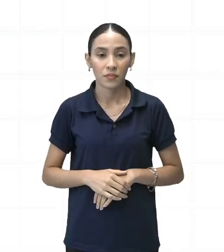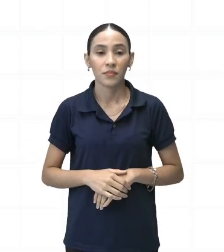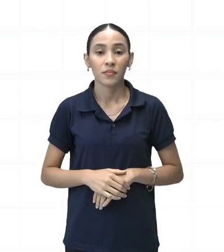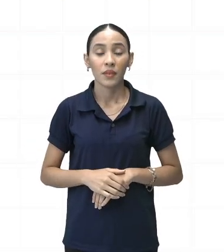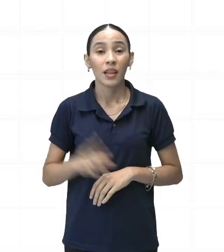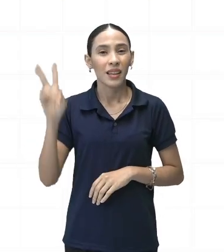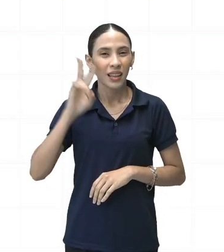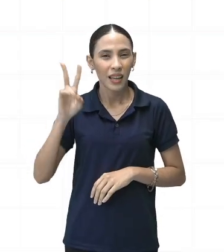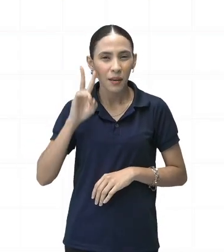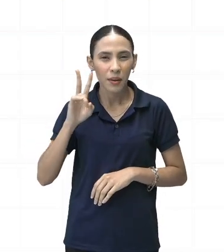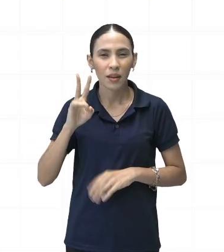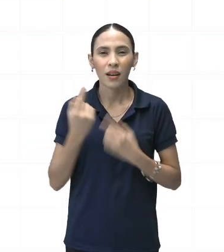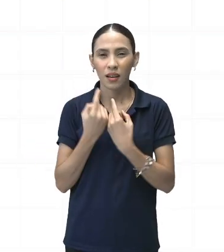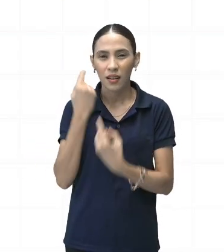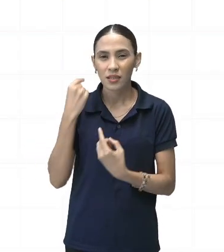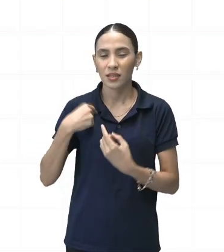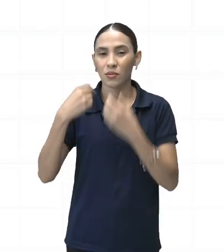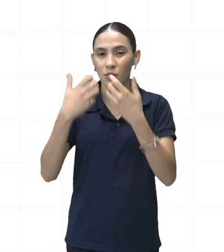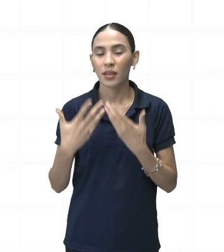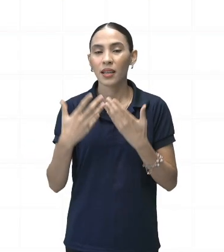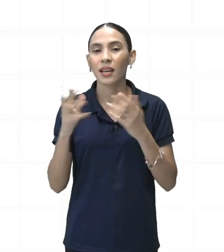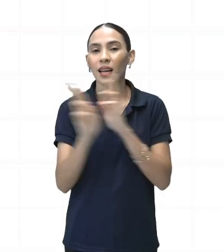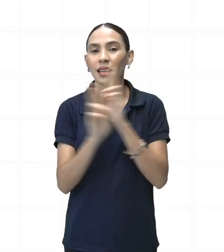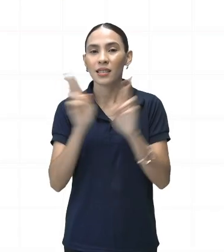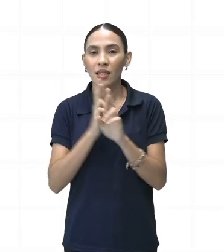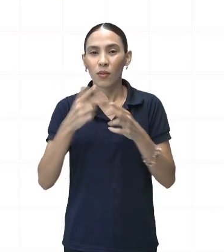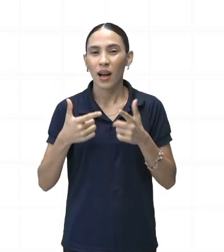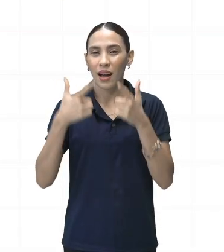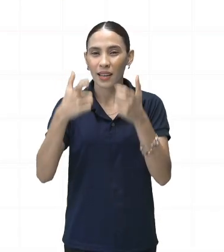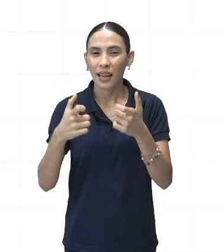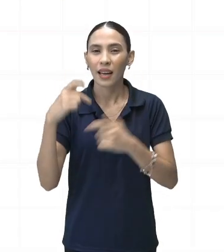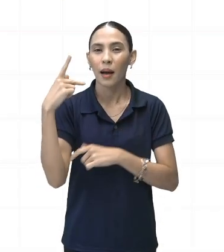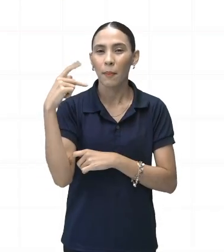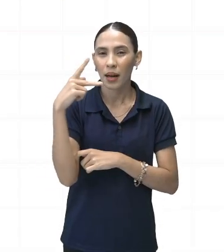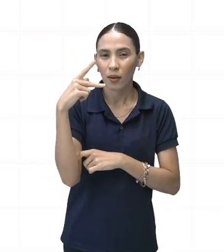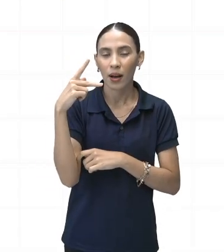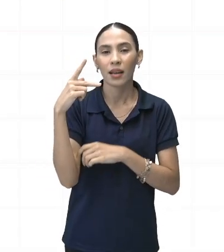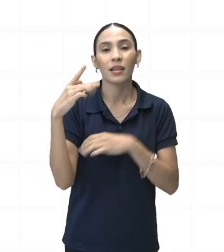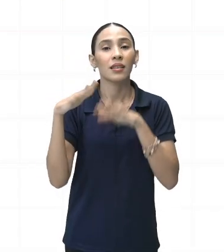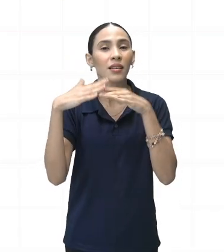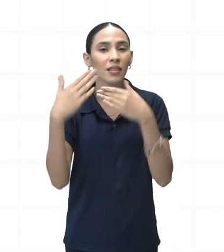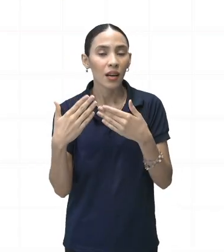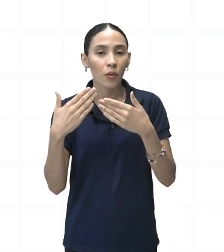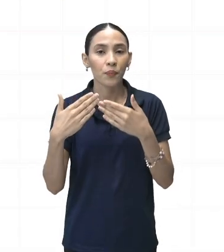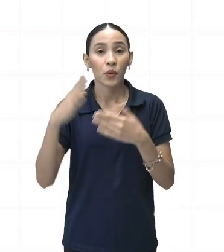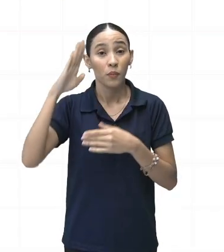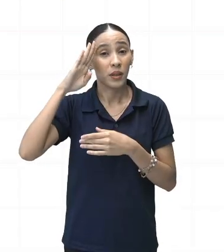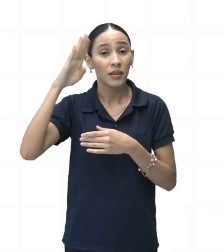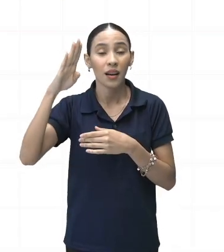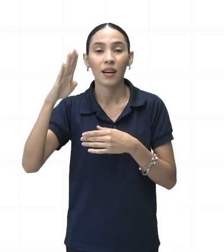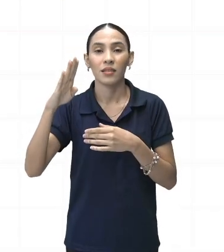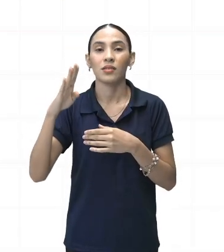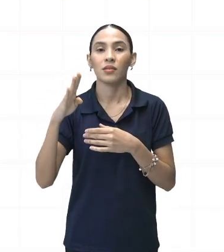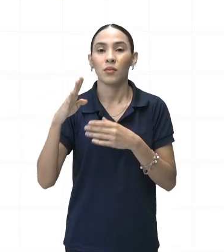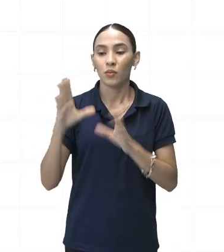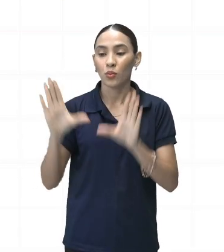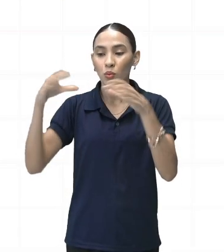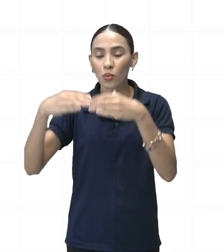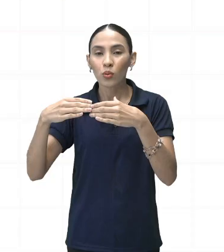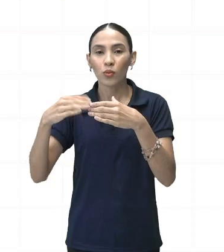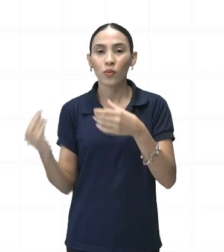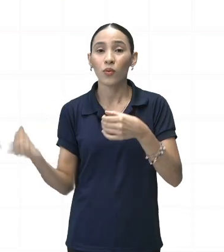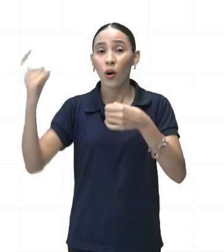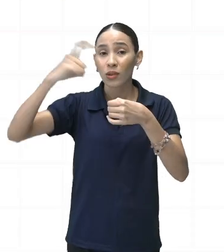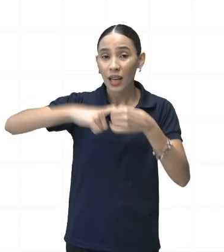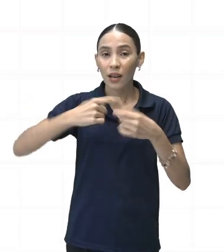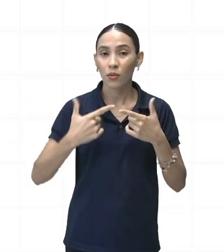oficiais. Lembra que há pouco eu falei para vocês em relação à Guerra do Paraguai? Então, quando os militares, né, do Exército voltaram